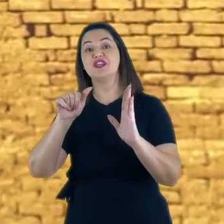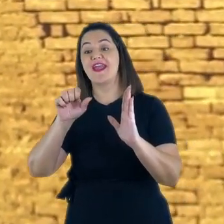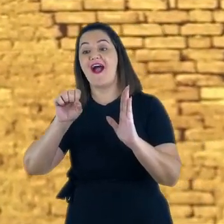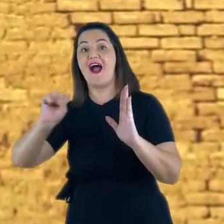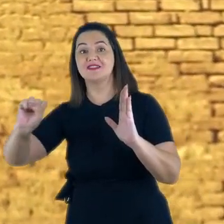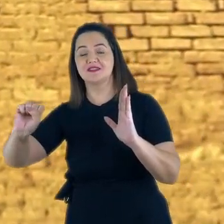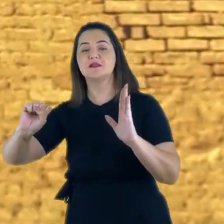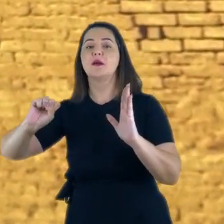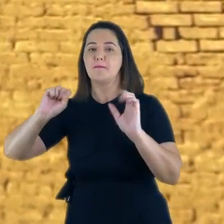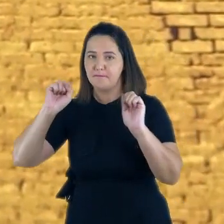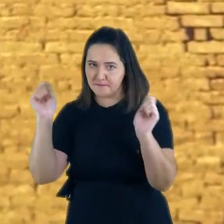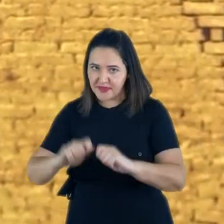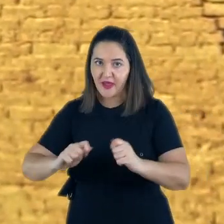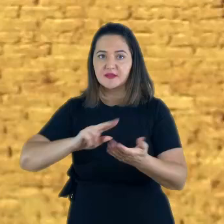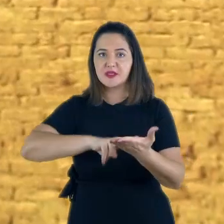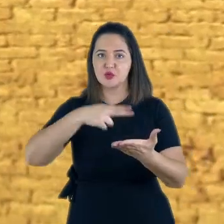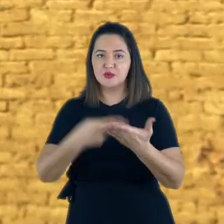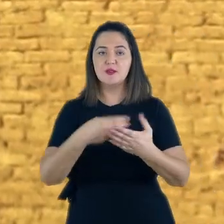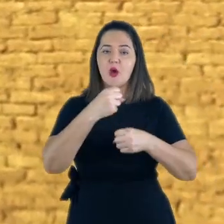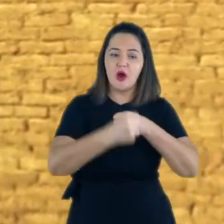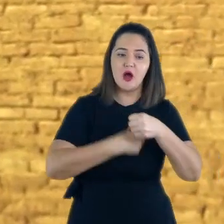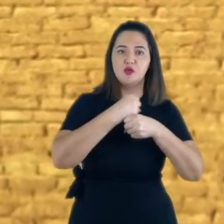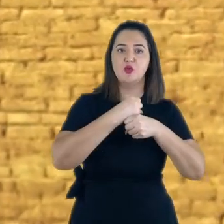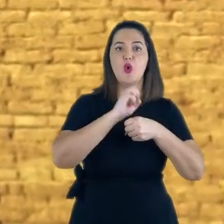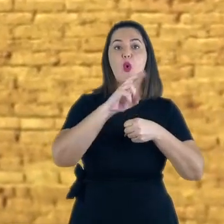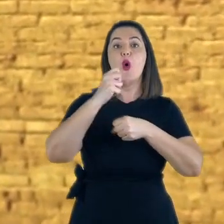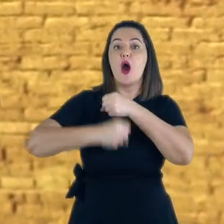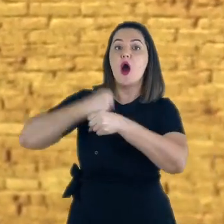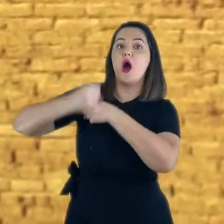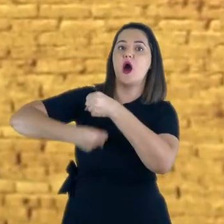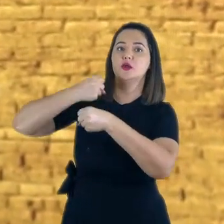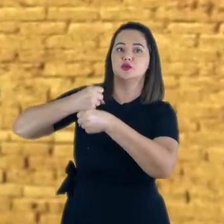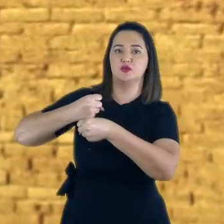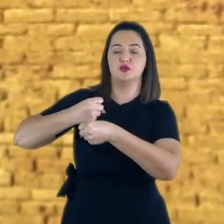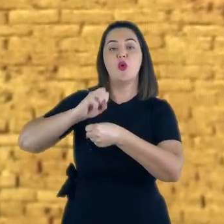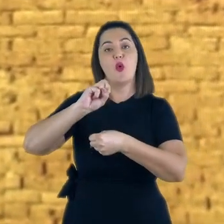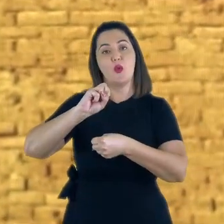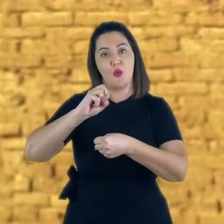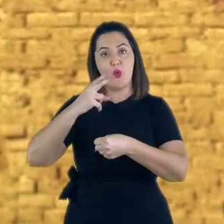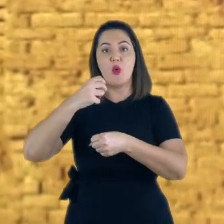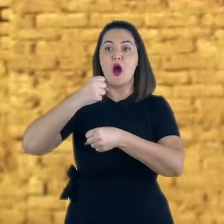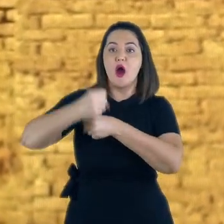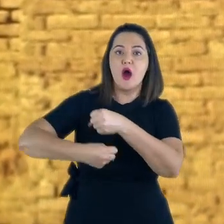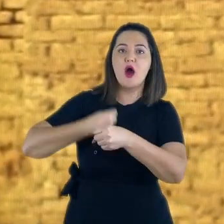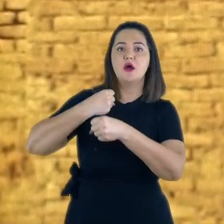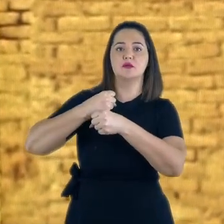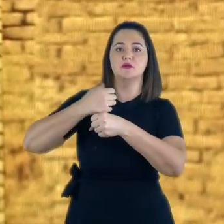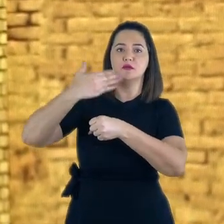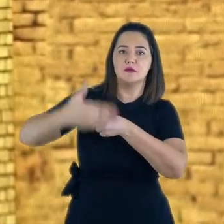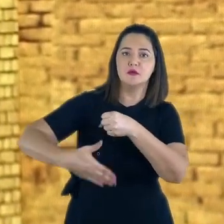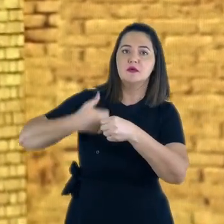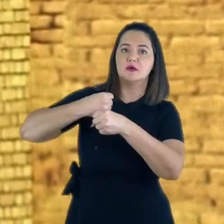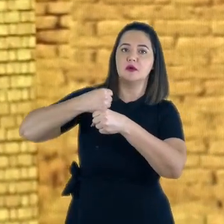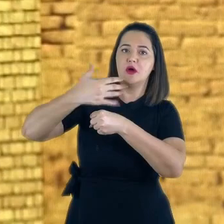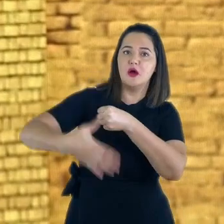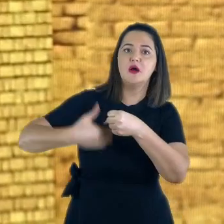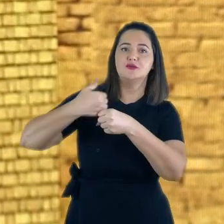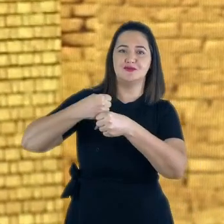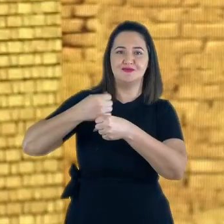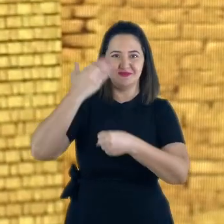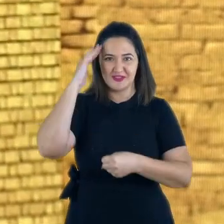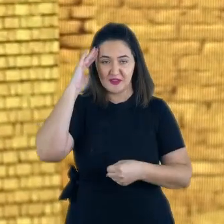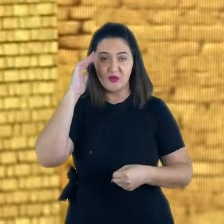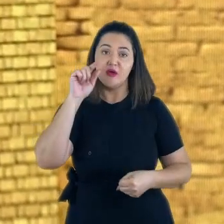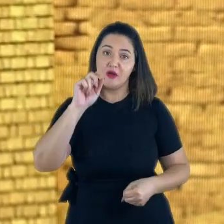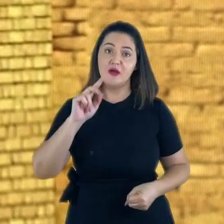em português para anos, ou até anualmente, porque este é o significado óbvio do